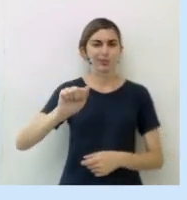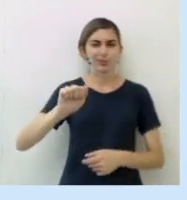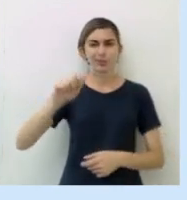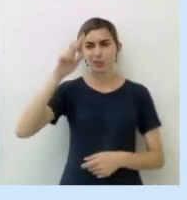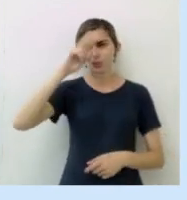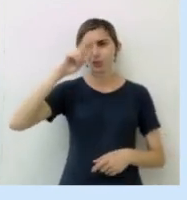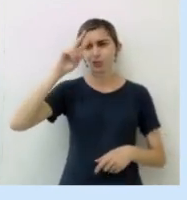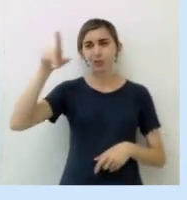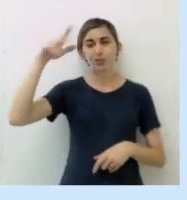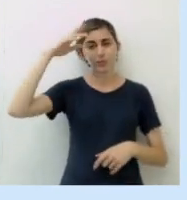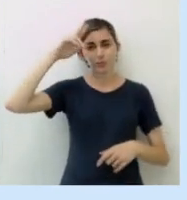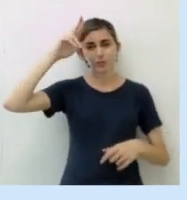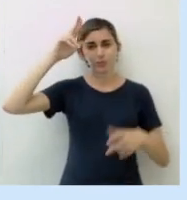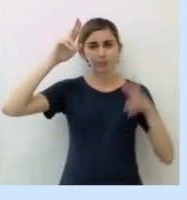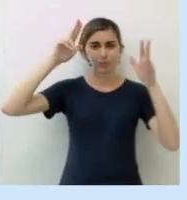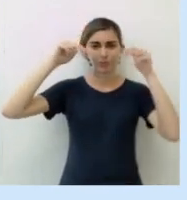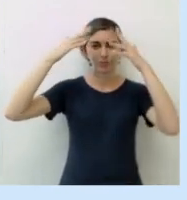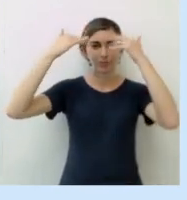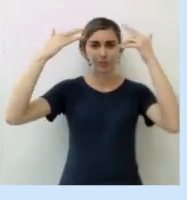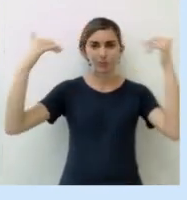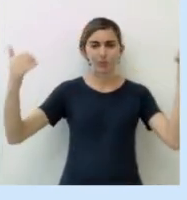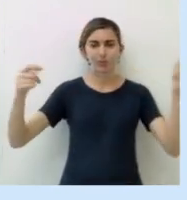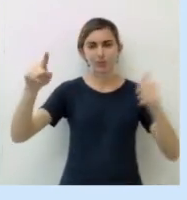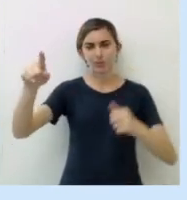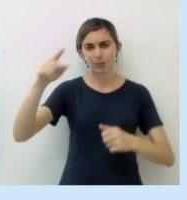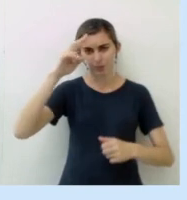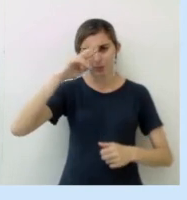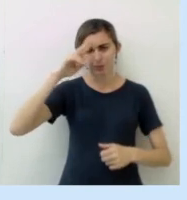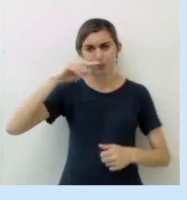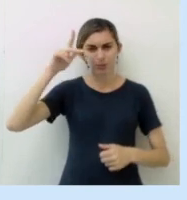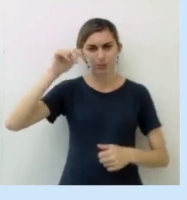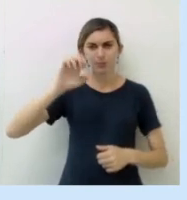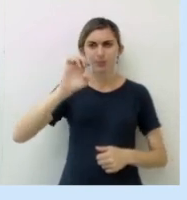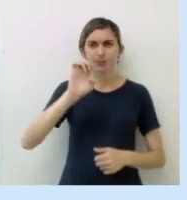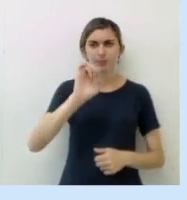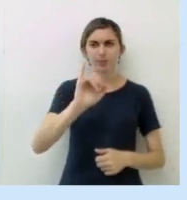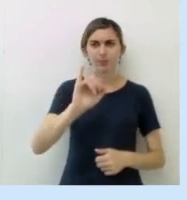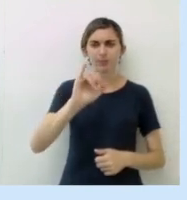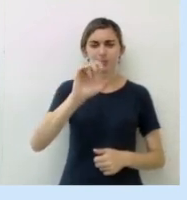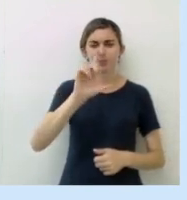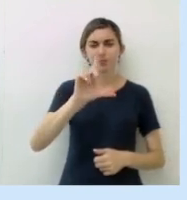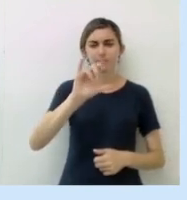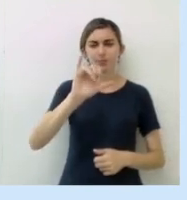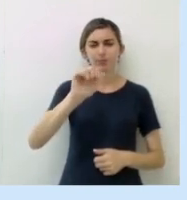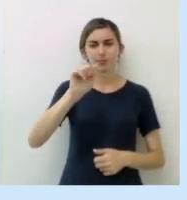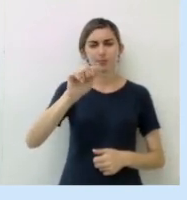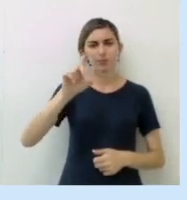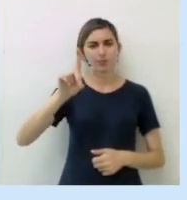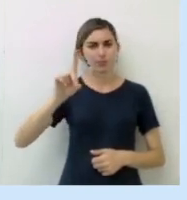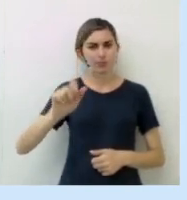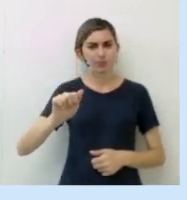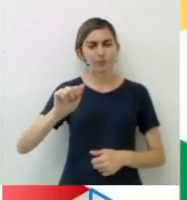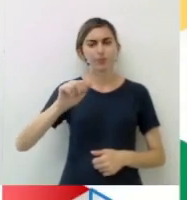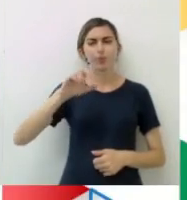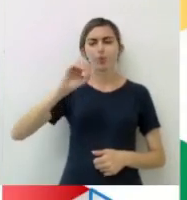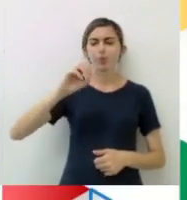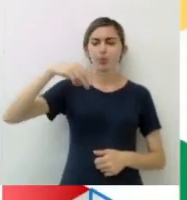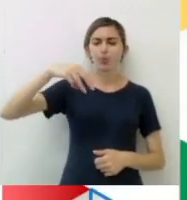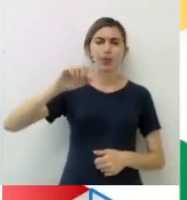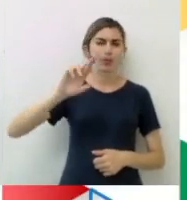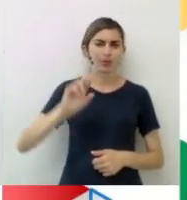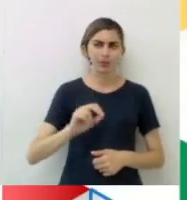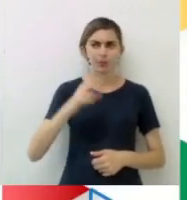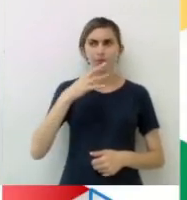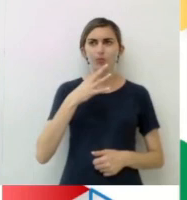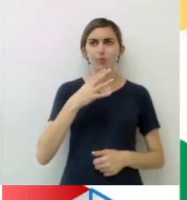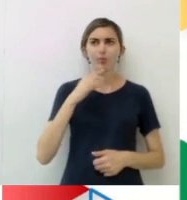história famosa do cavalo de Troia. Lembrar que a Ilíada é dada à autoria de Homero. Vamos